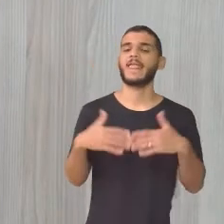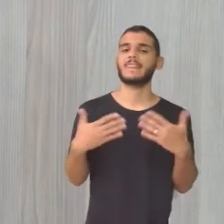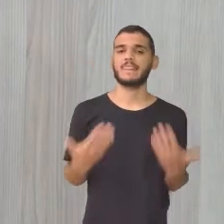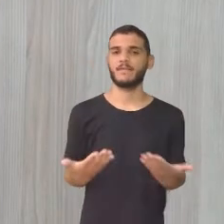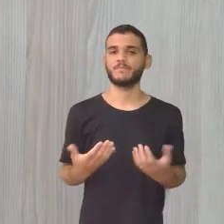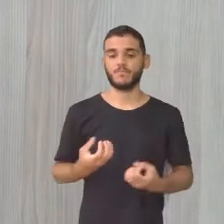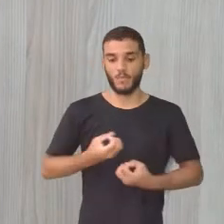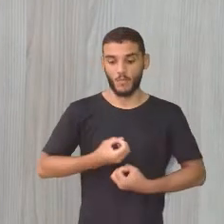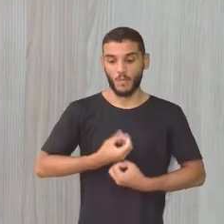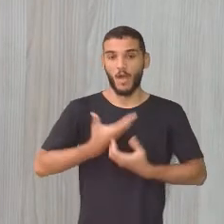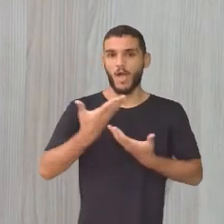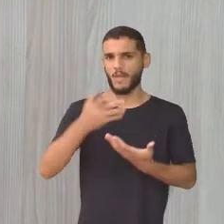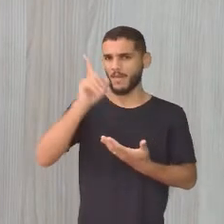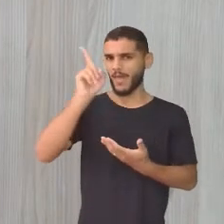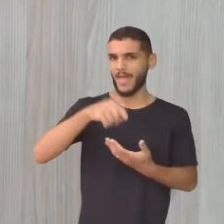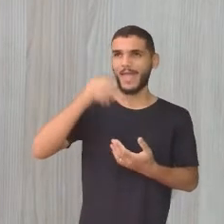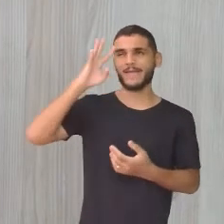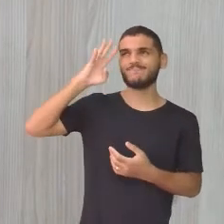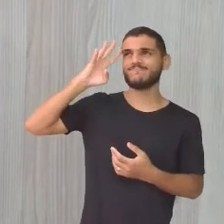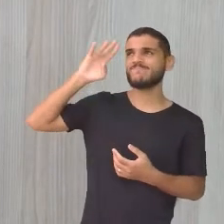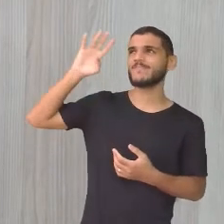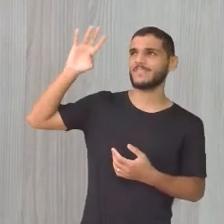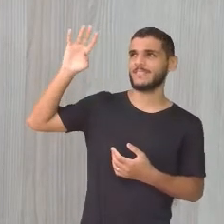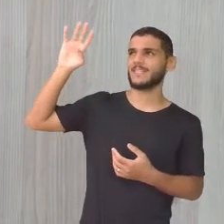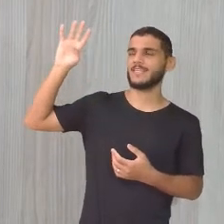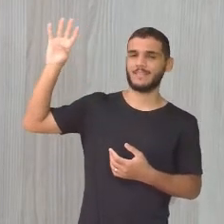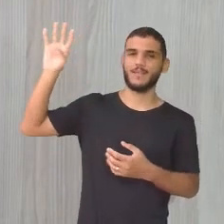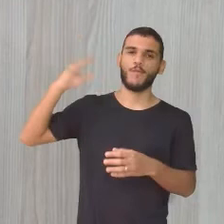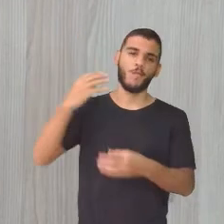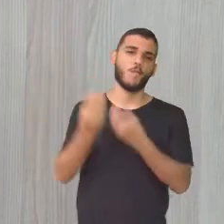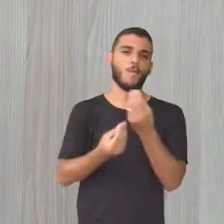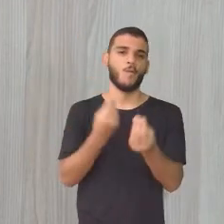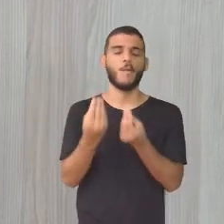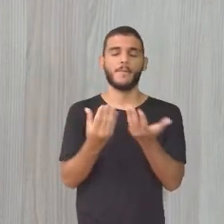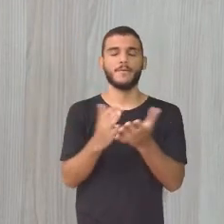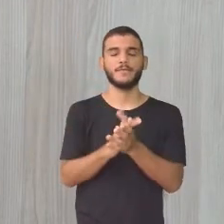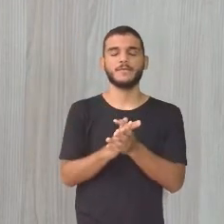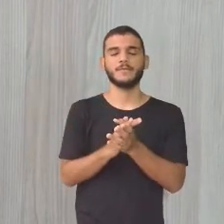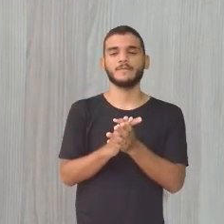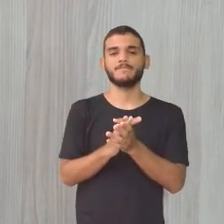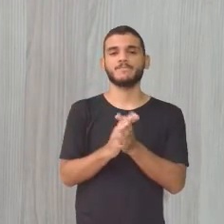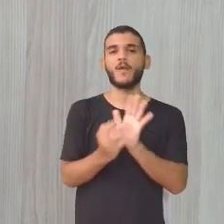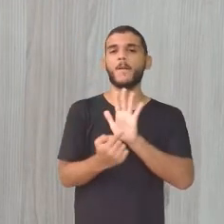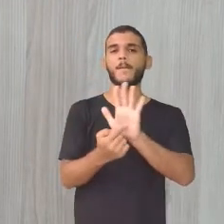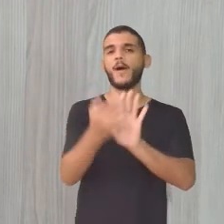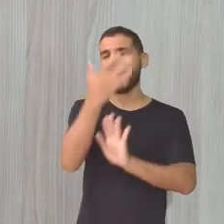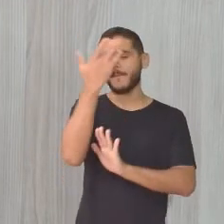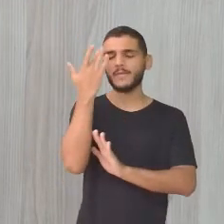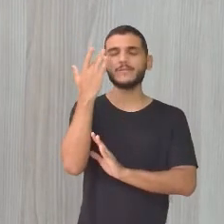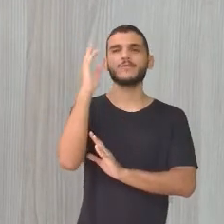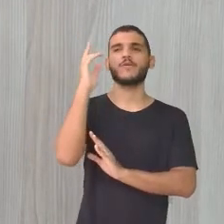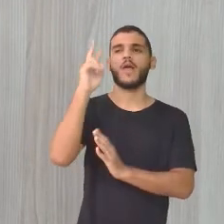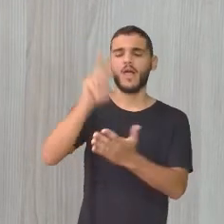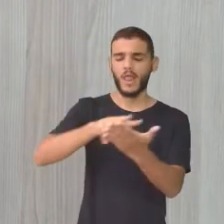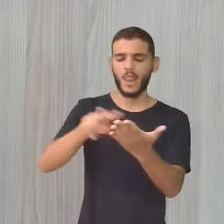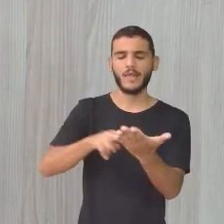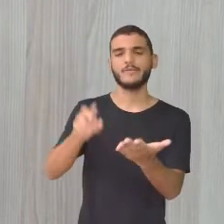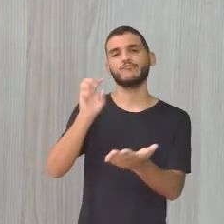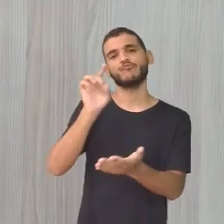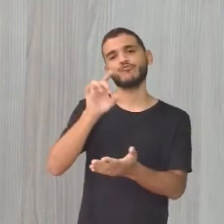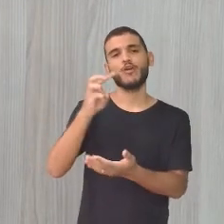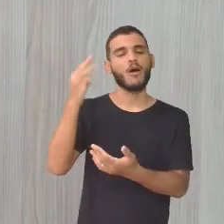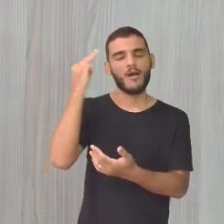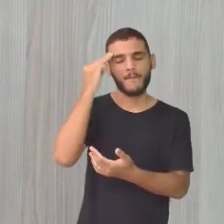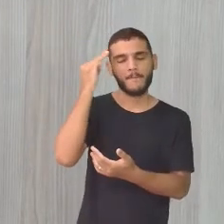muito imaginativo no sentido de trazer para a pessoa que está lendo um- uma memória dos objetos que são da